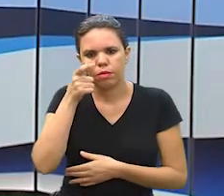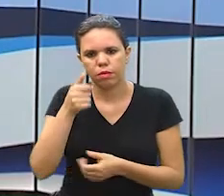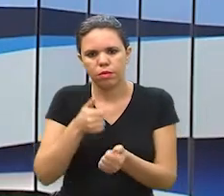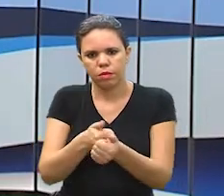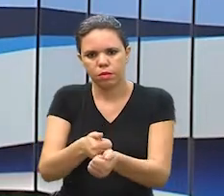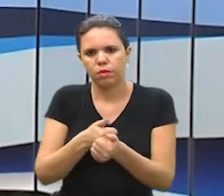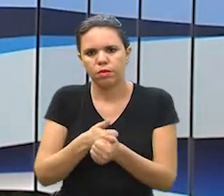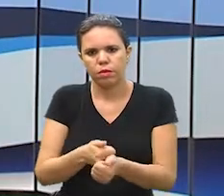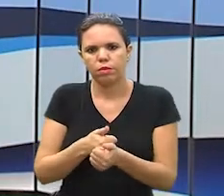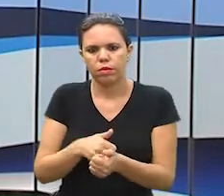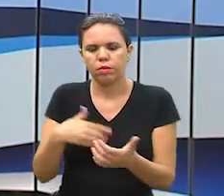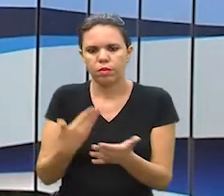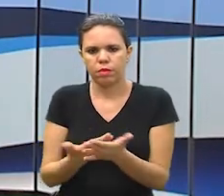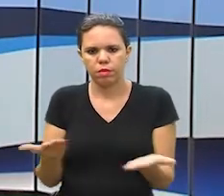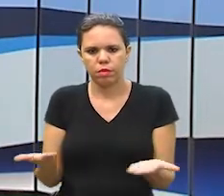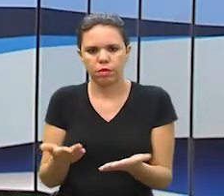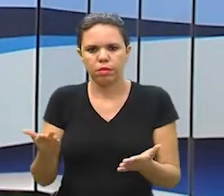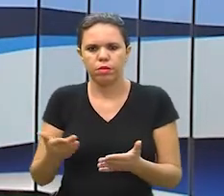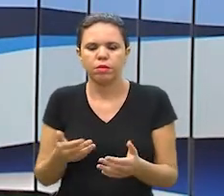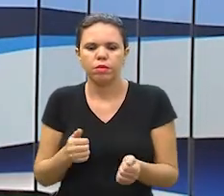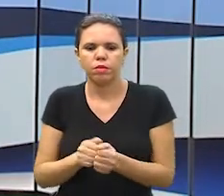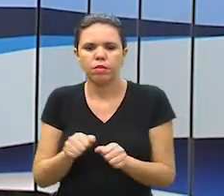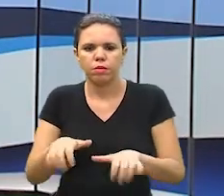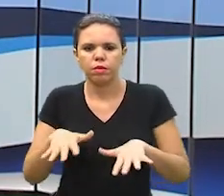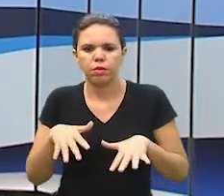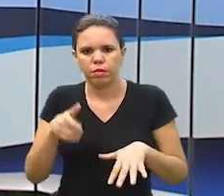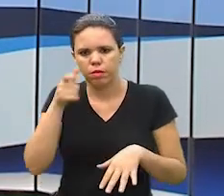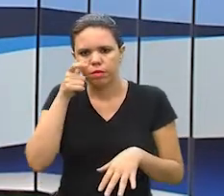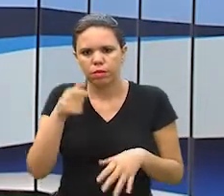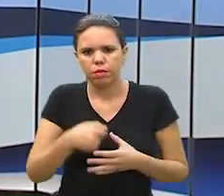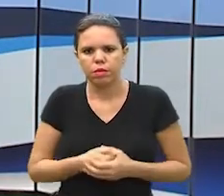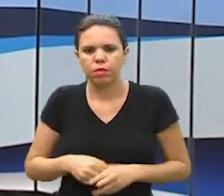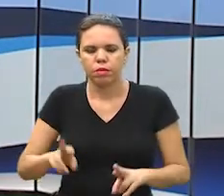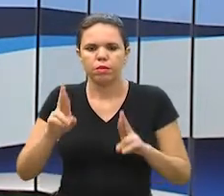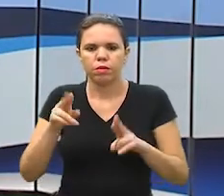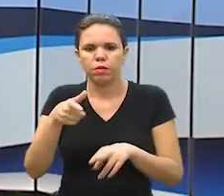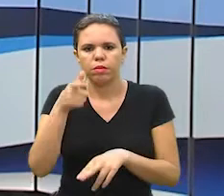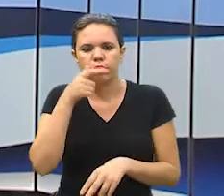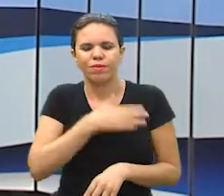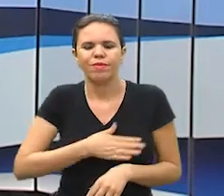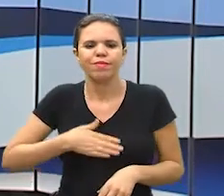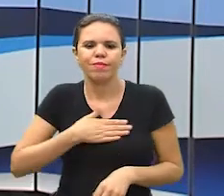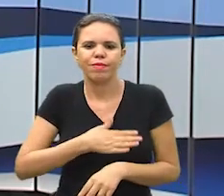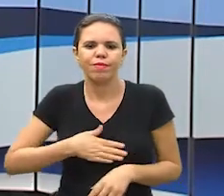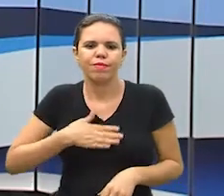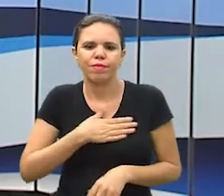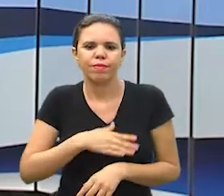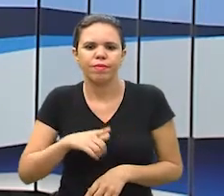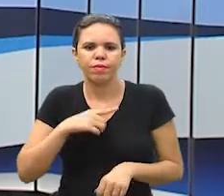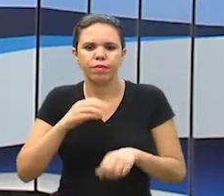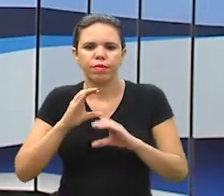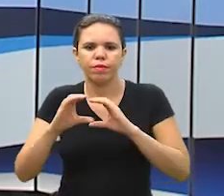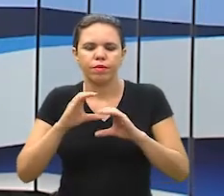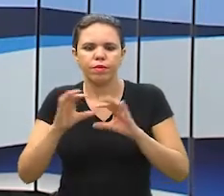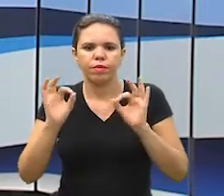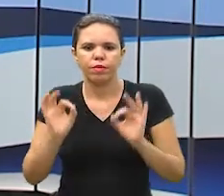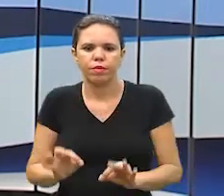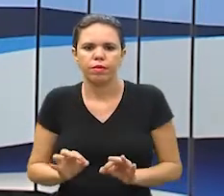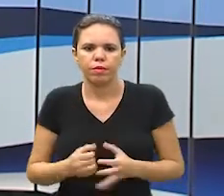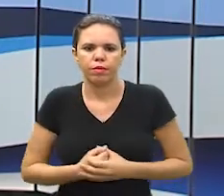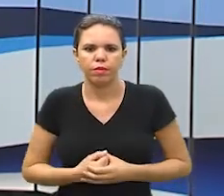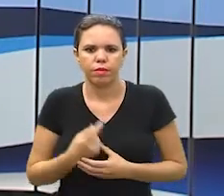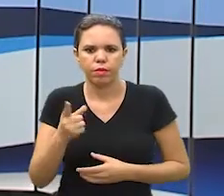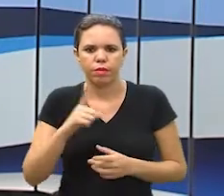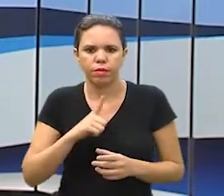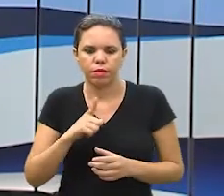está nos acompanhando até agora, pela sua companhia, pela sua audiência. Espero que você tenha gostado, espero que a gente tenha se comunicado de uma maneira